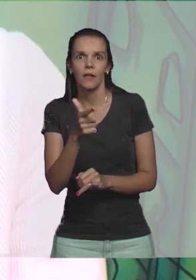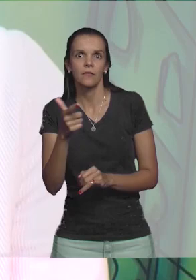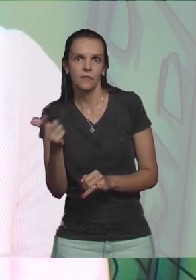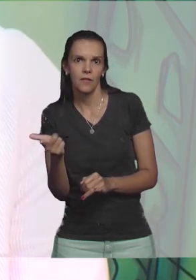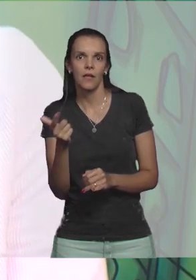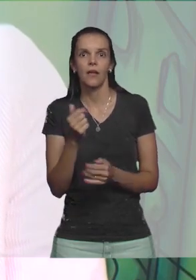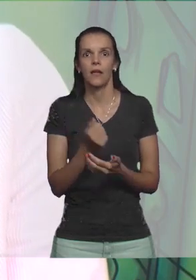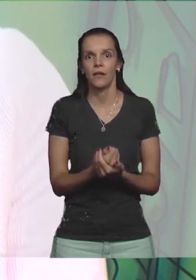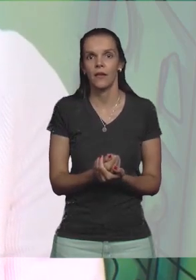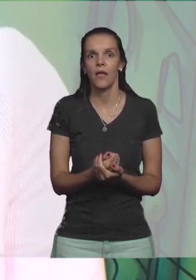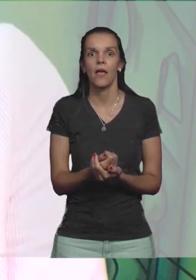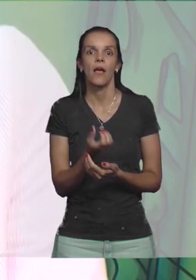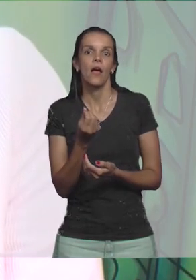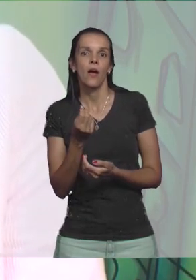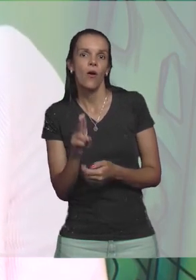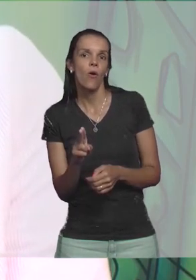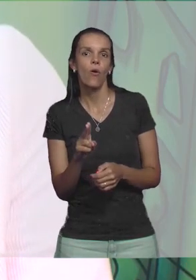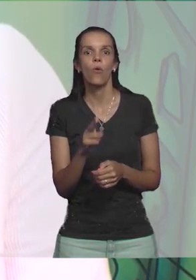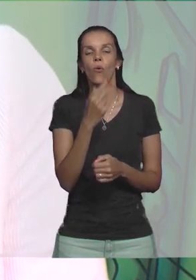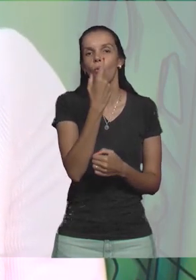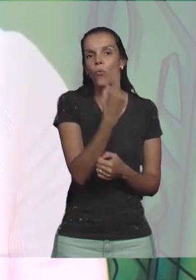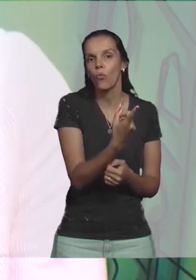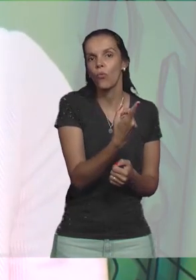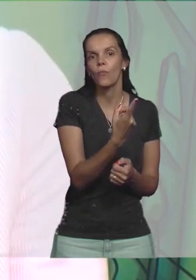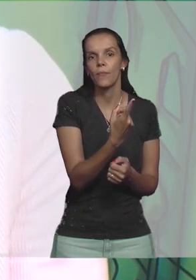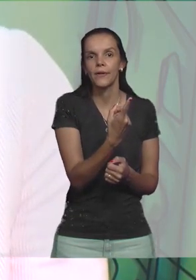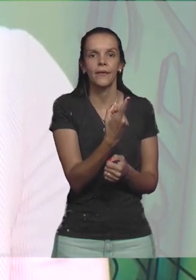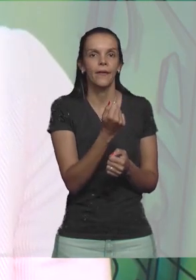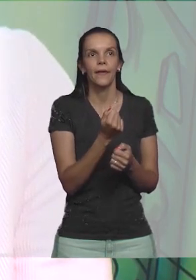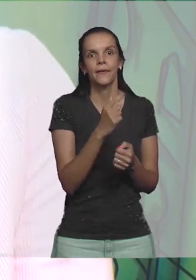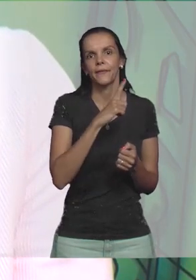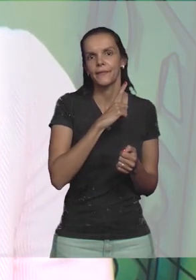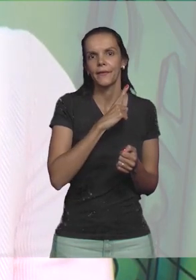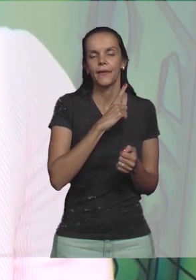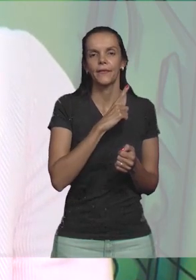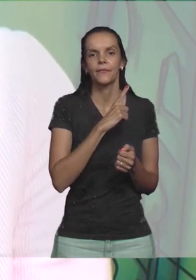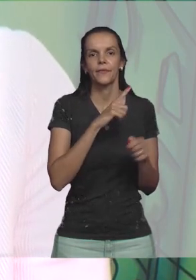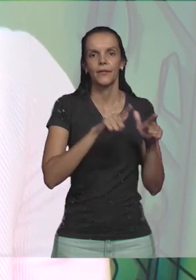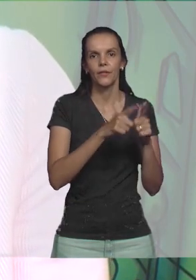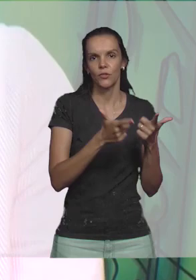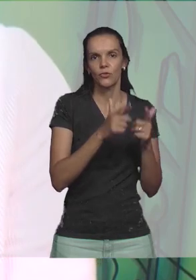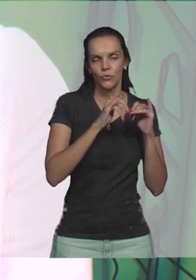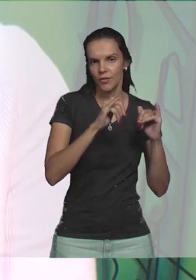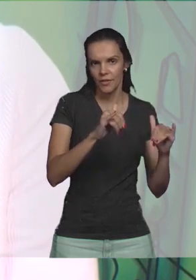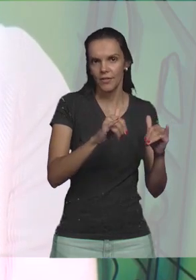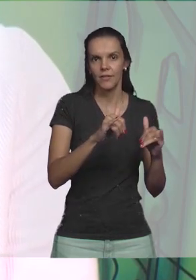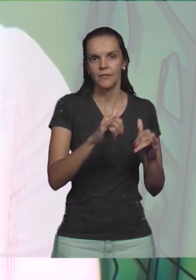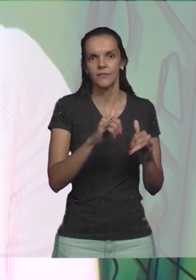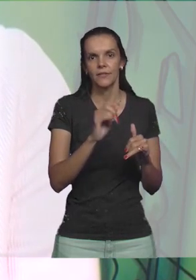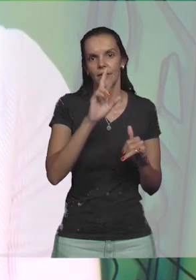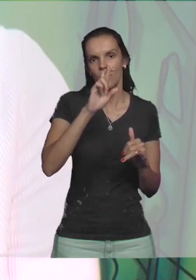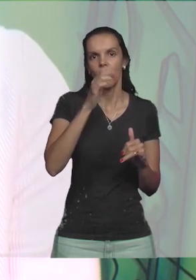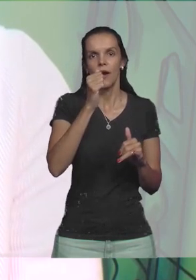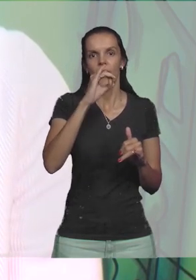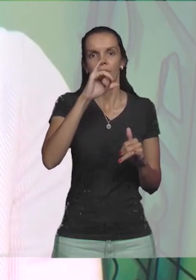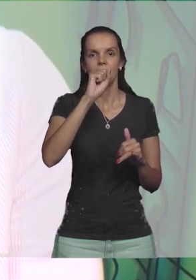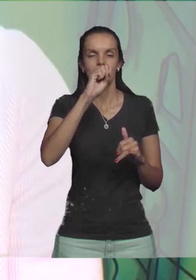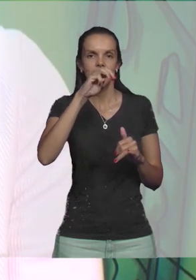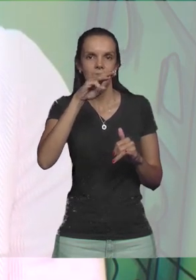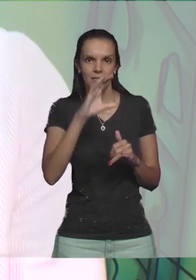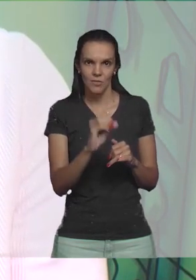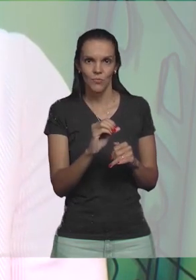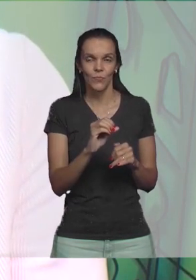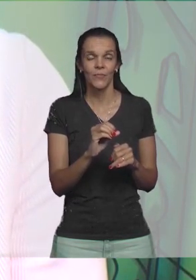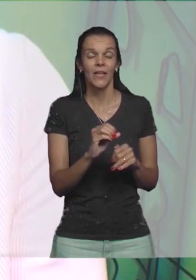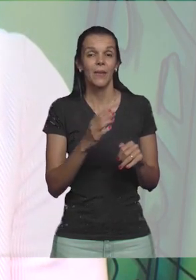questão da Maju Coutinho que sofreu lá o caso de racismo e tal. Mas a gente não consegue perceber nas sutilezas a ausência do